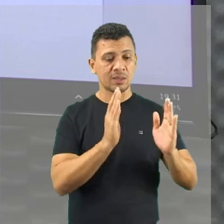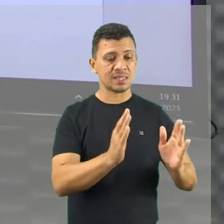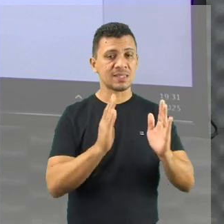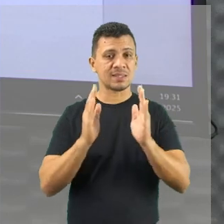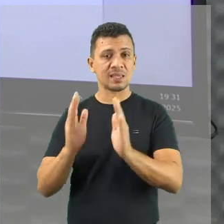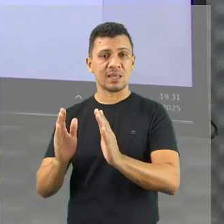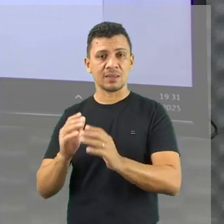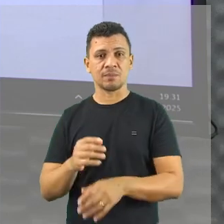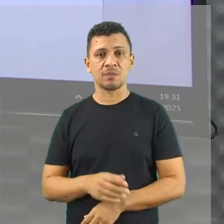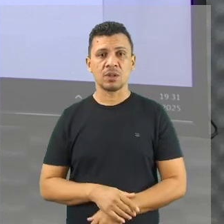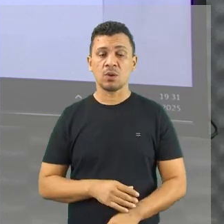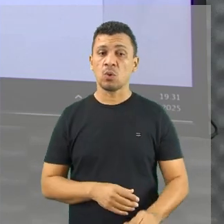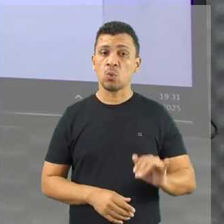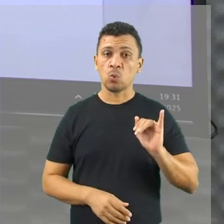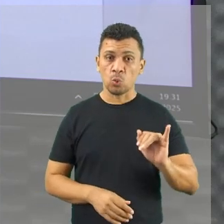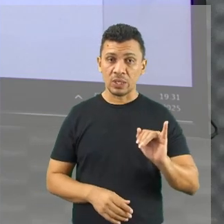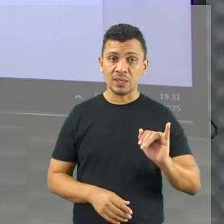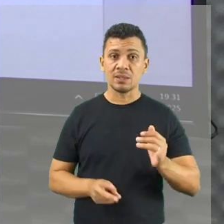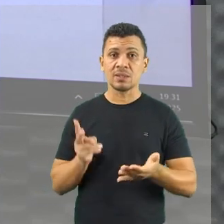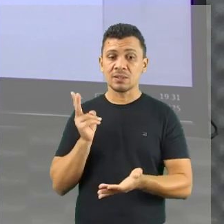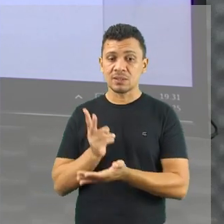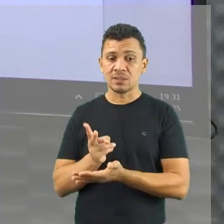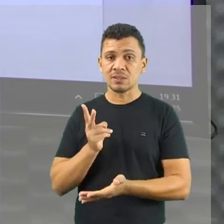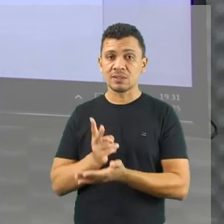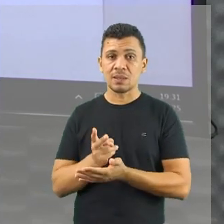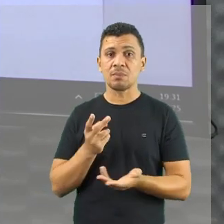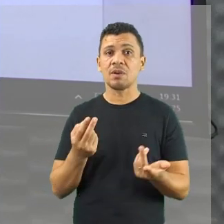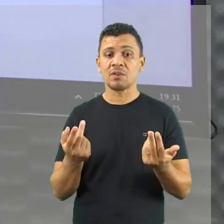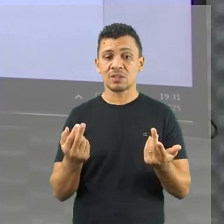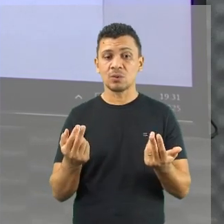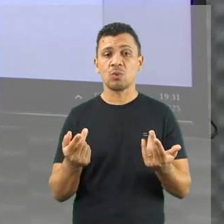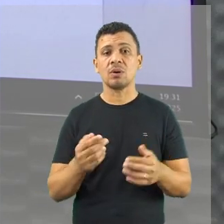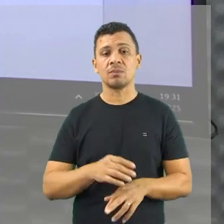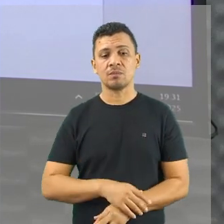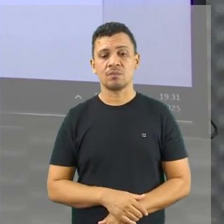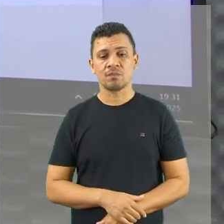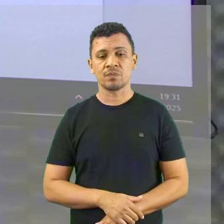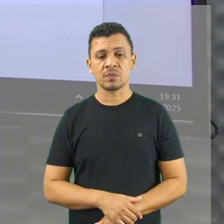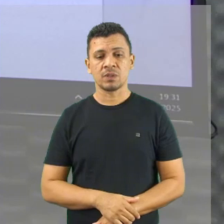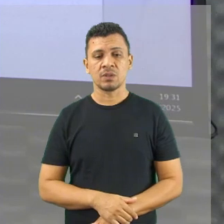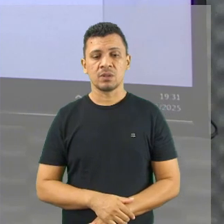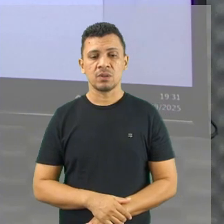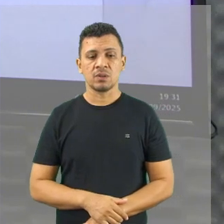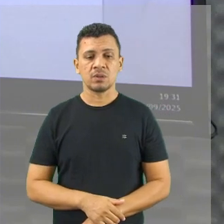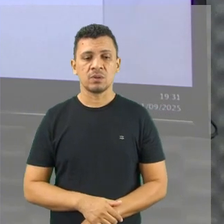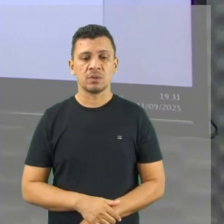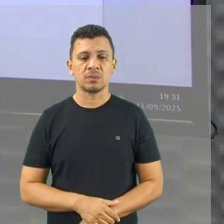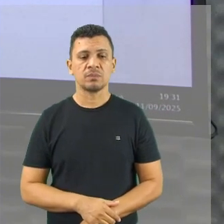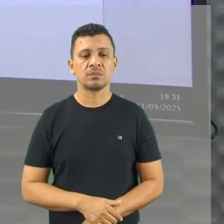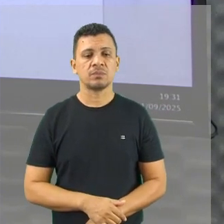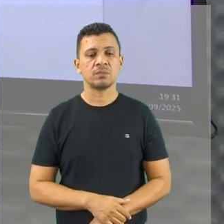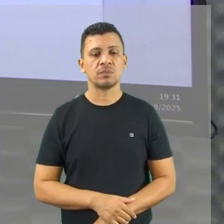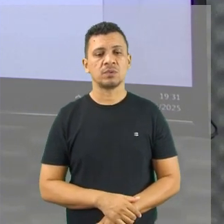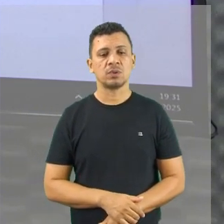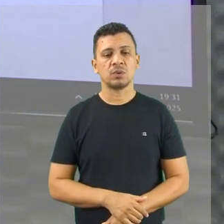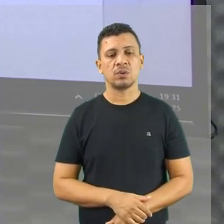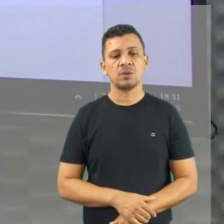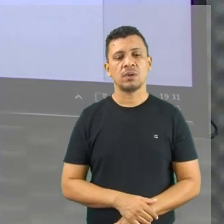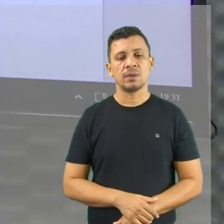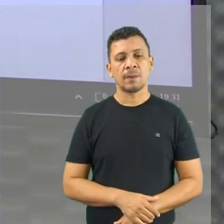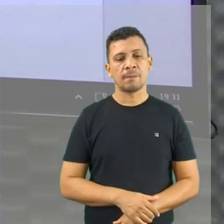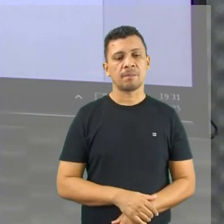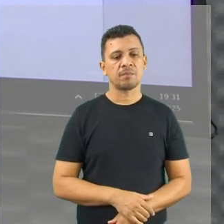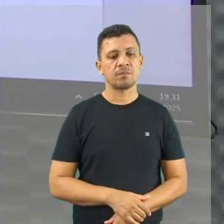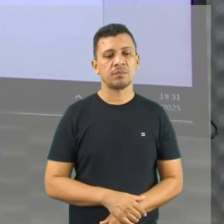I sempre vai ser igual, ó. O I do primeiro, o I do primeiro é